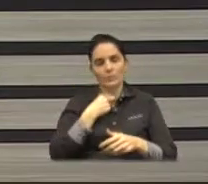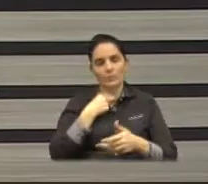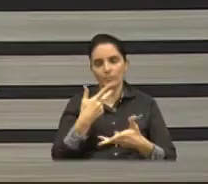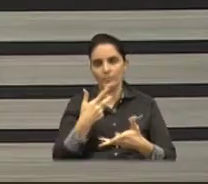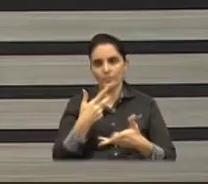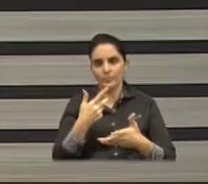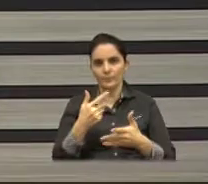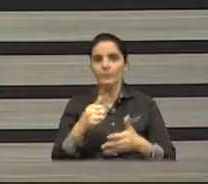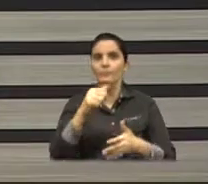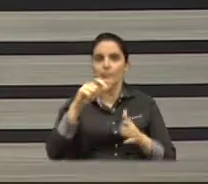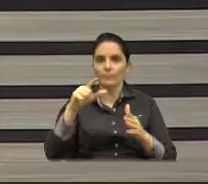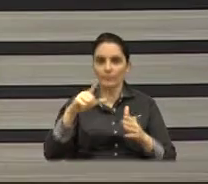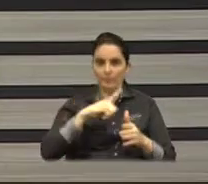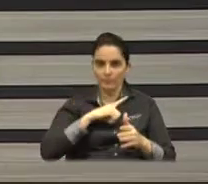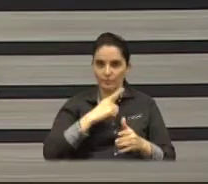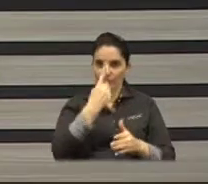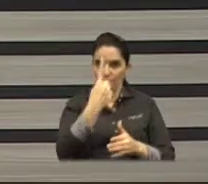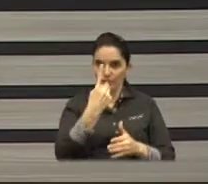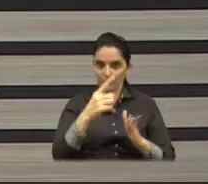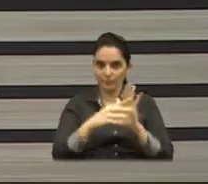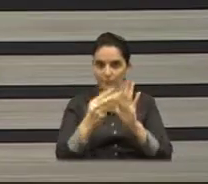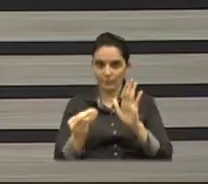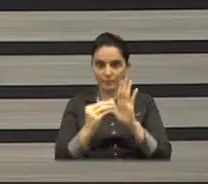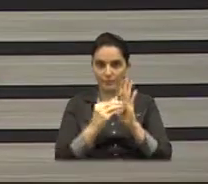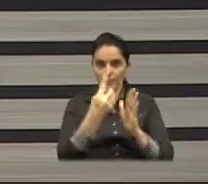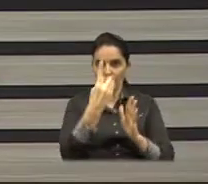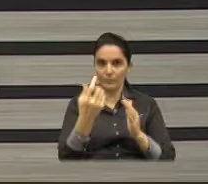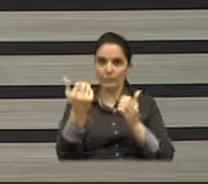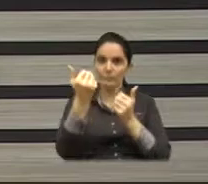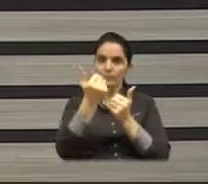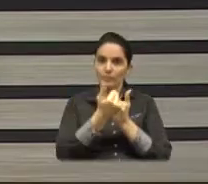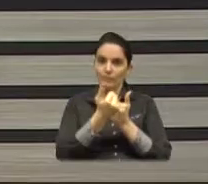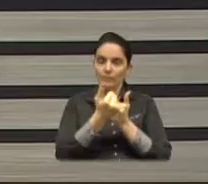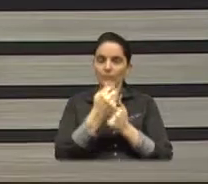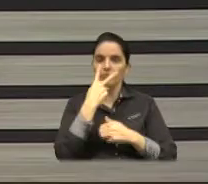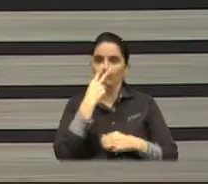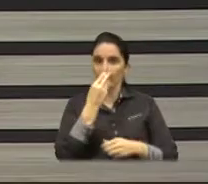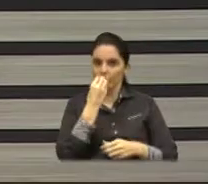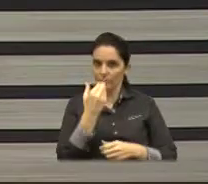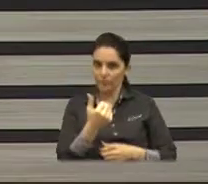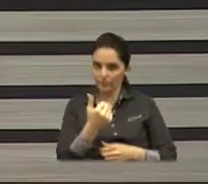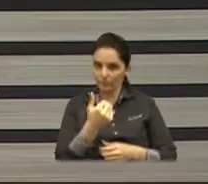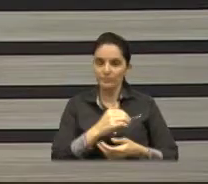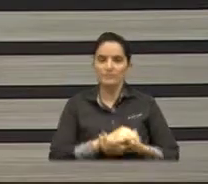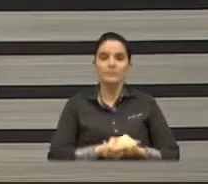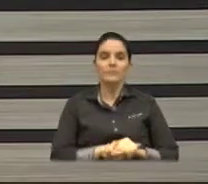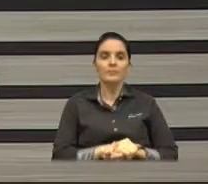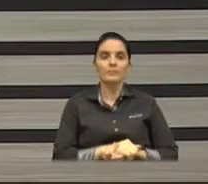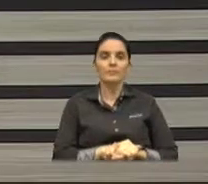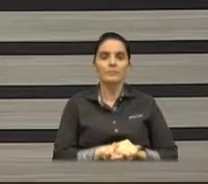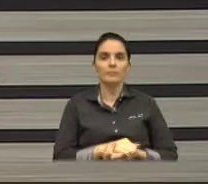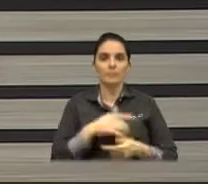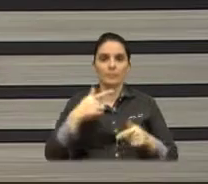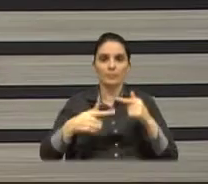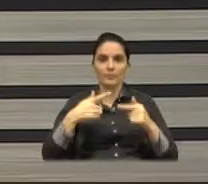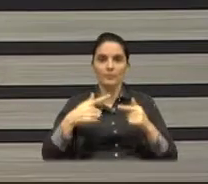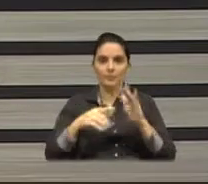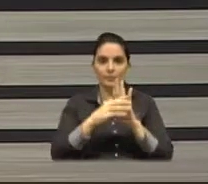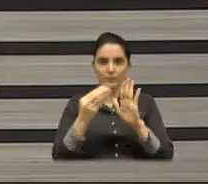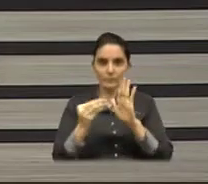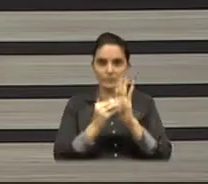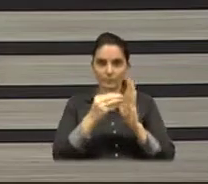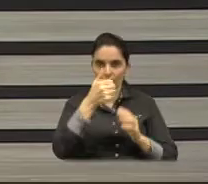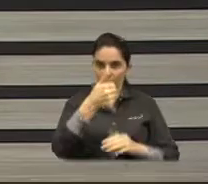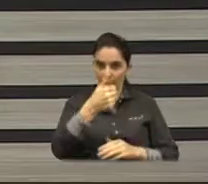ao substitutivo e um substitutivo, e os pareceres são favoráveis. Está em discussão a emenda número